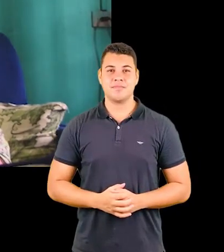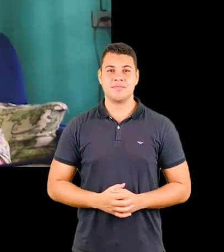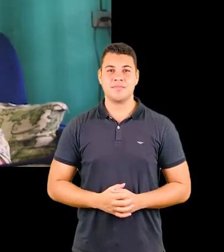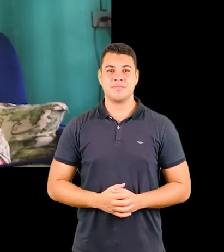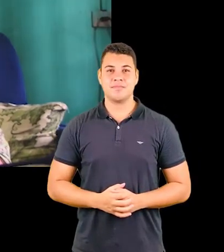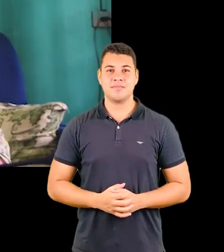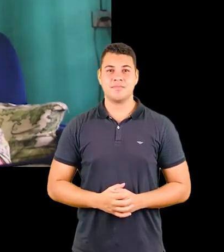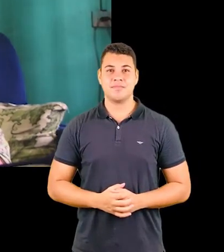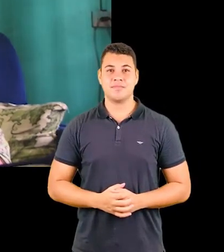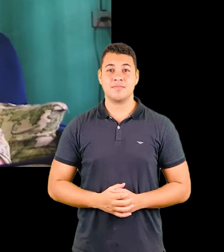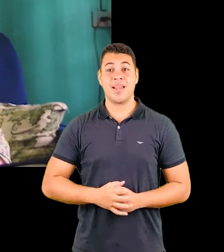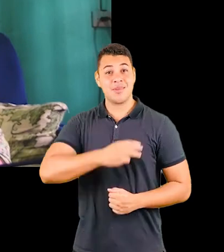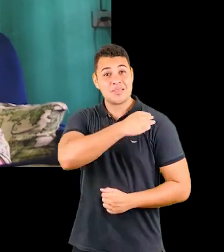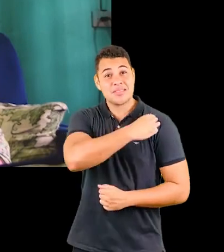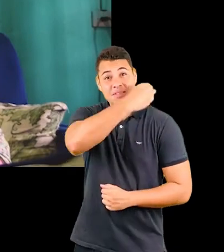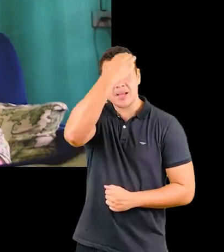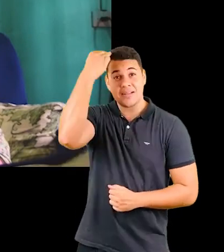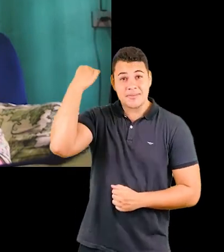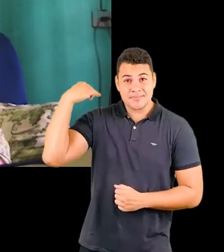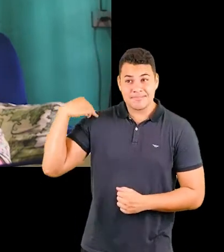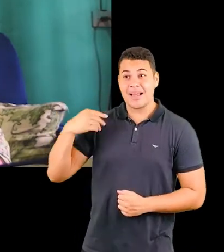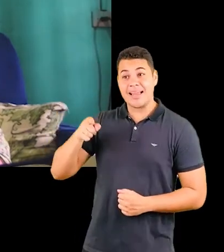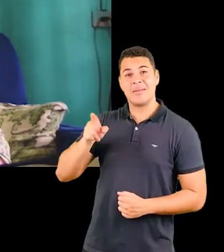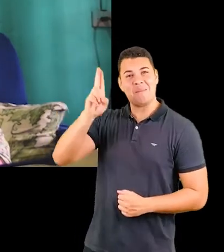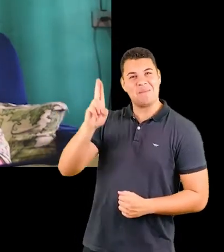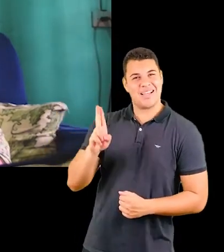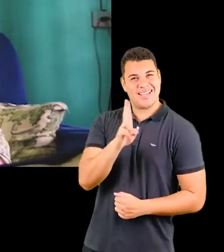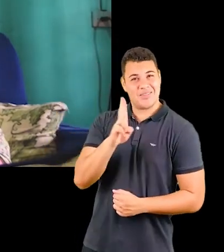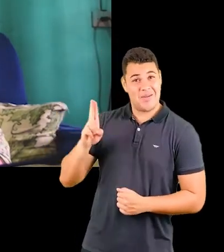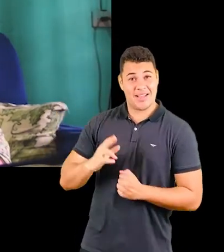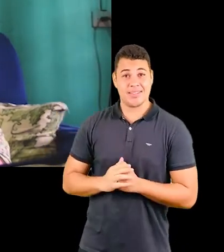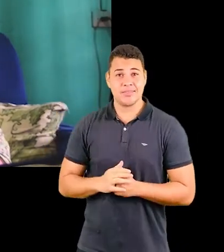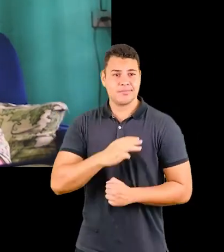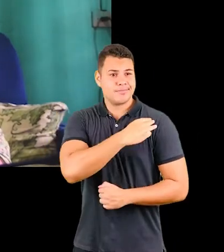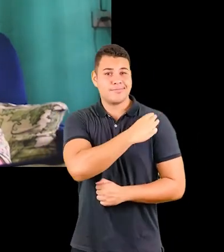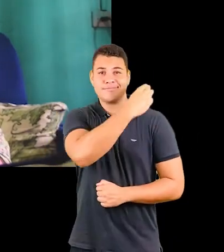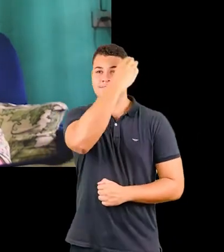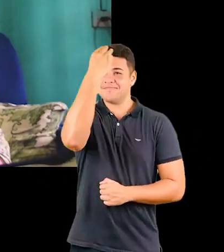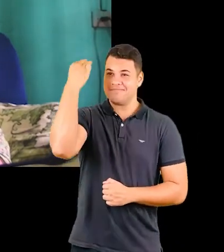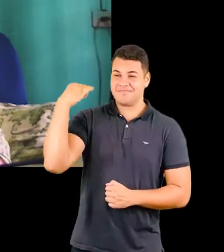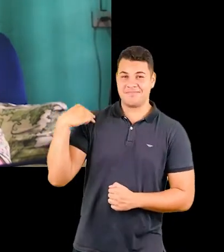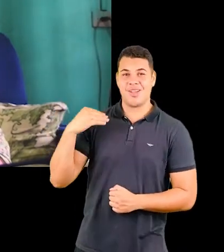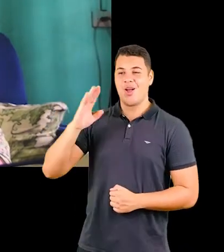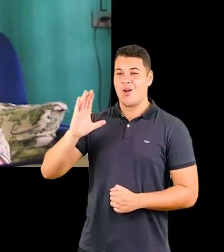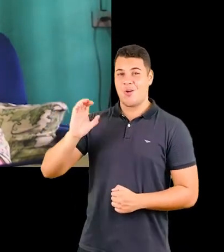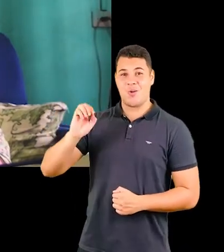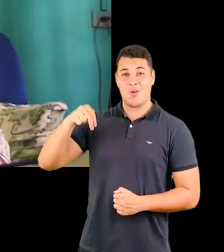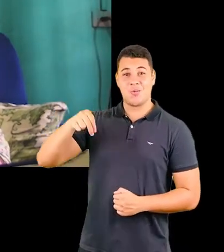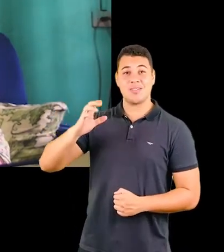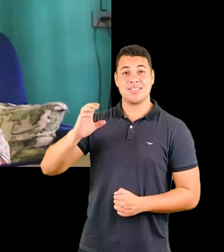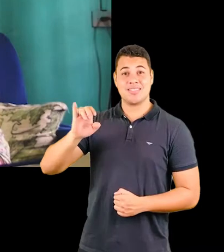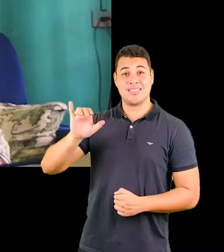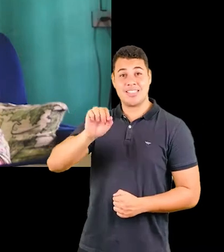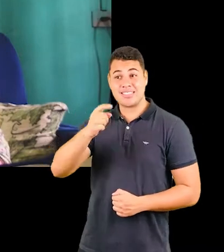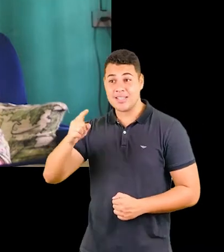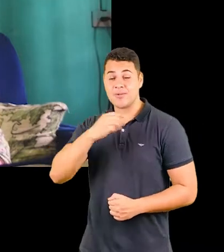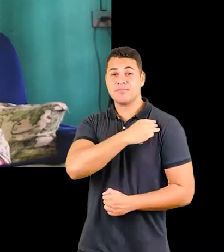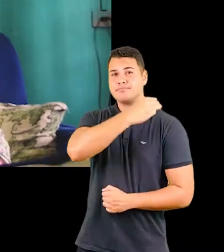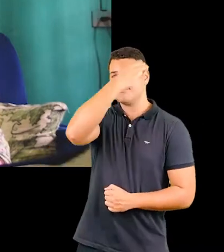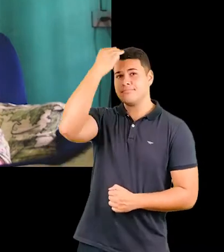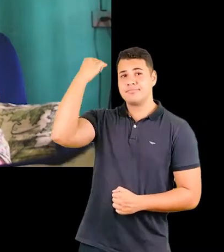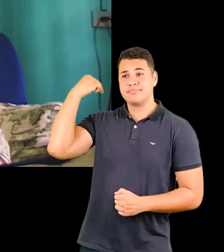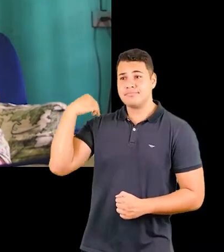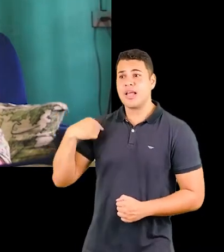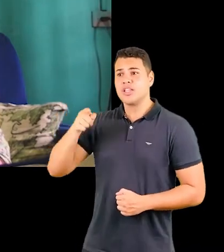Nossa Senhora da Conceição é a padroeira do lugar. Nossa Senhora da Conceição é a padroeira do